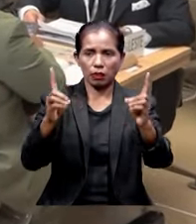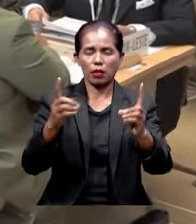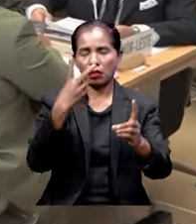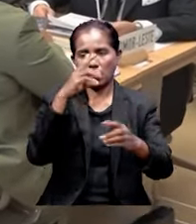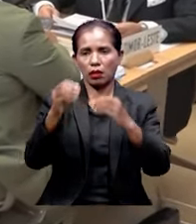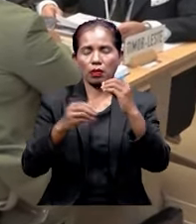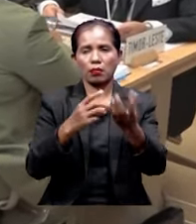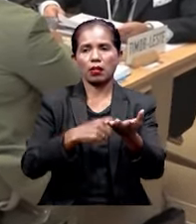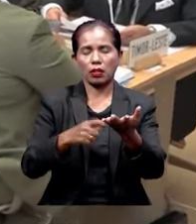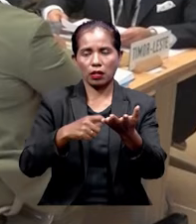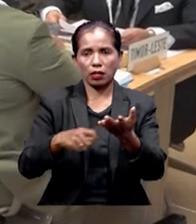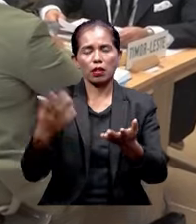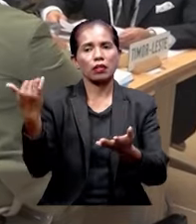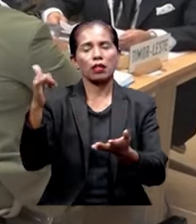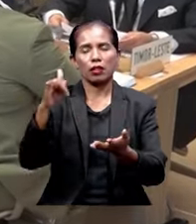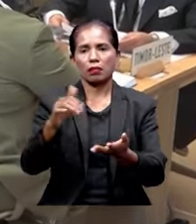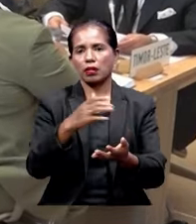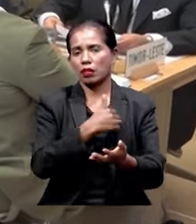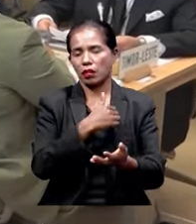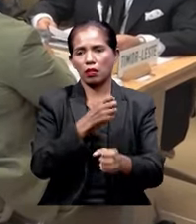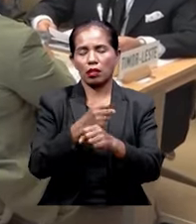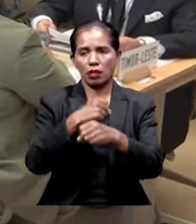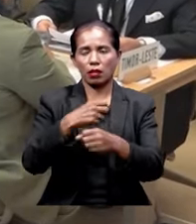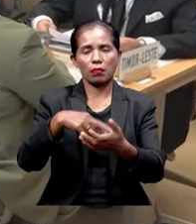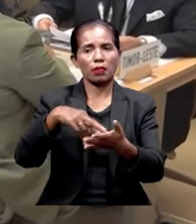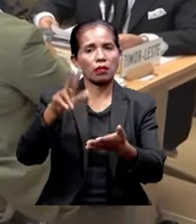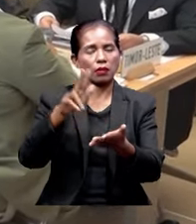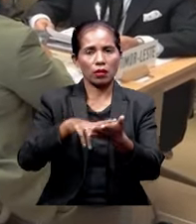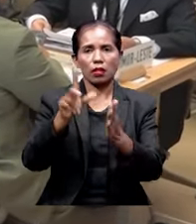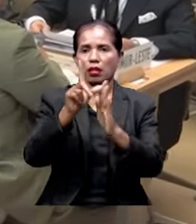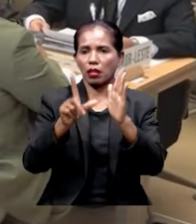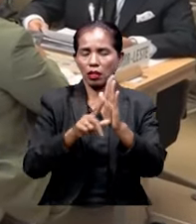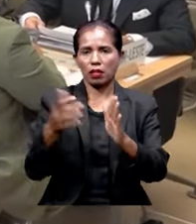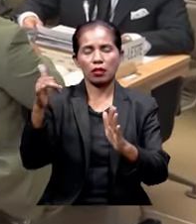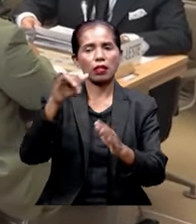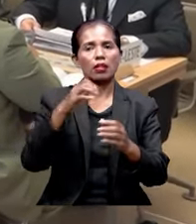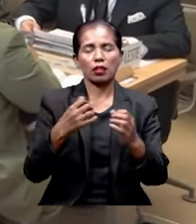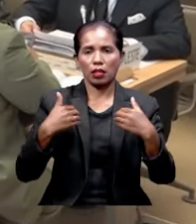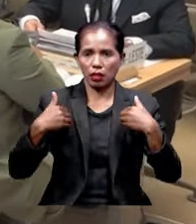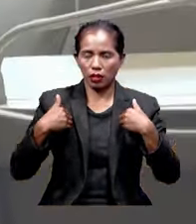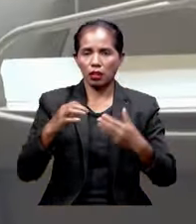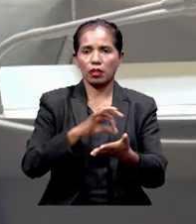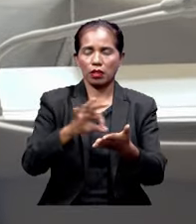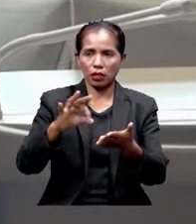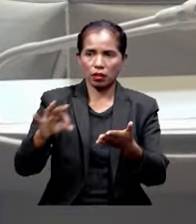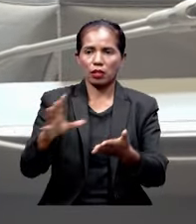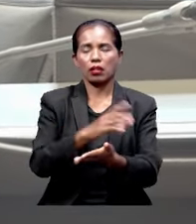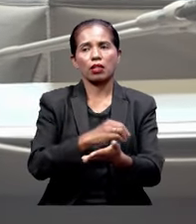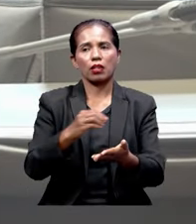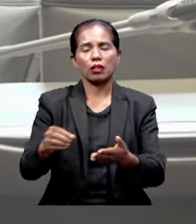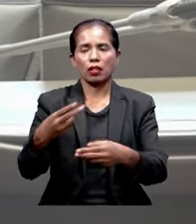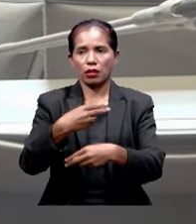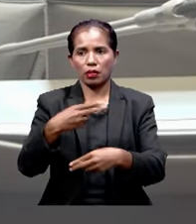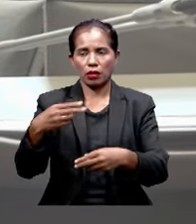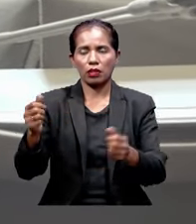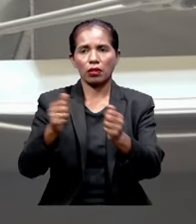questão técnica pendente Sira, promulga o projeto-lei pendente Sira, no relatório a tu assina acordo bilateral com a Indonésia,